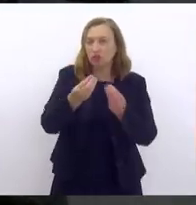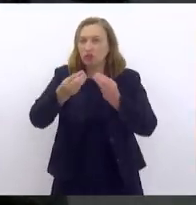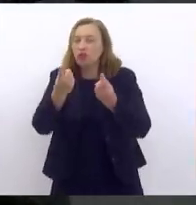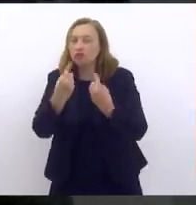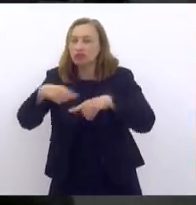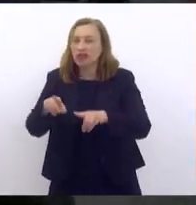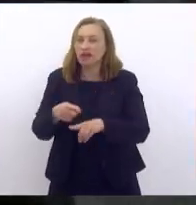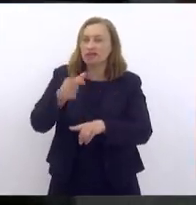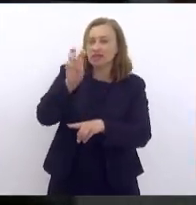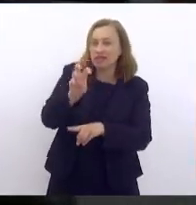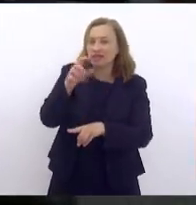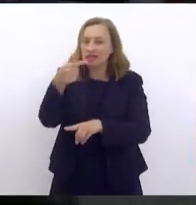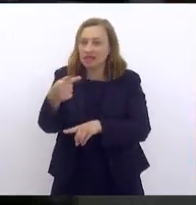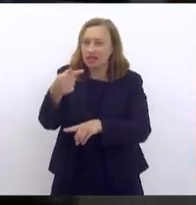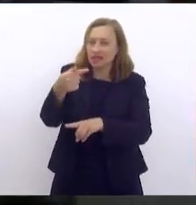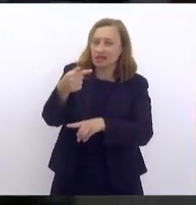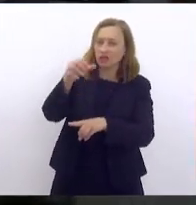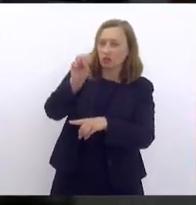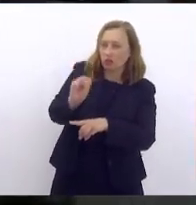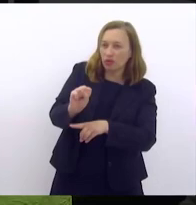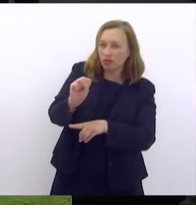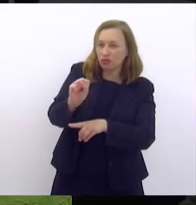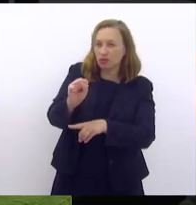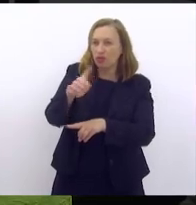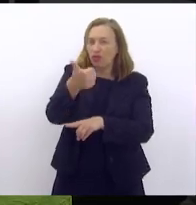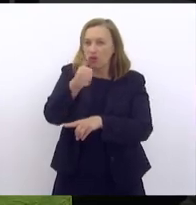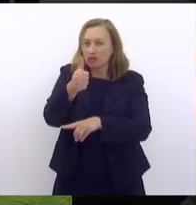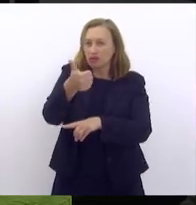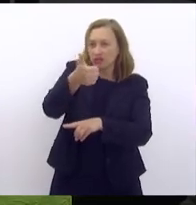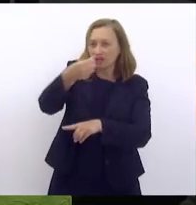6, 7, 11 e 13.